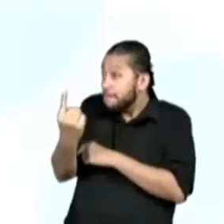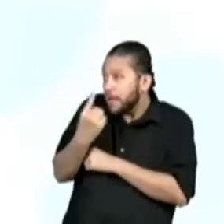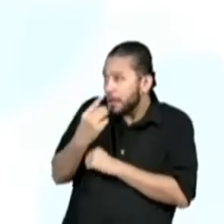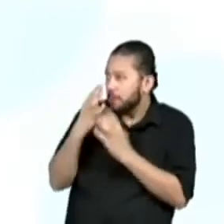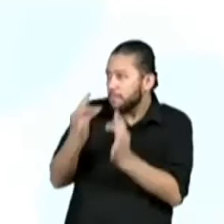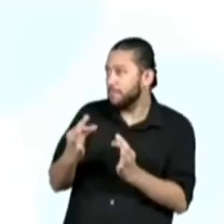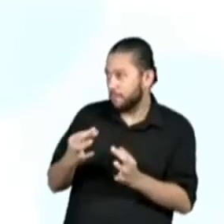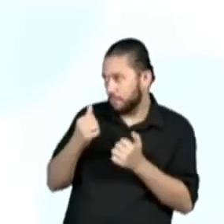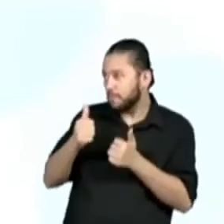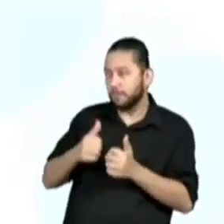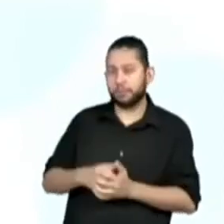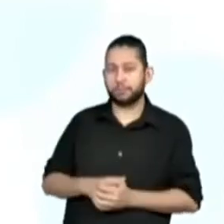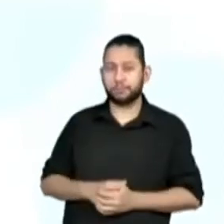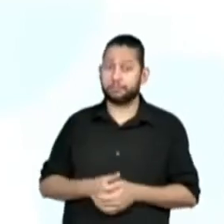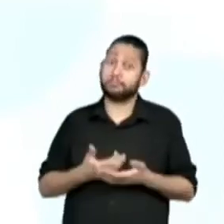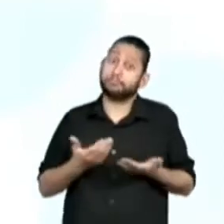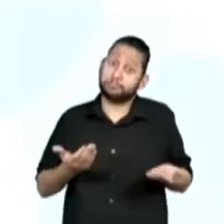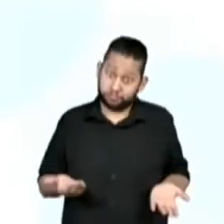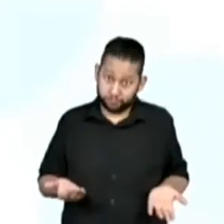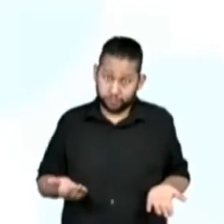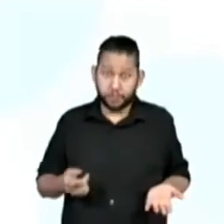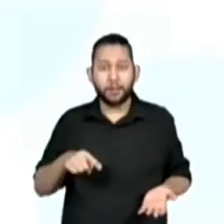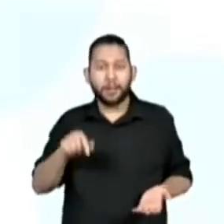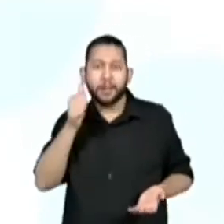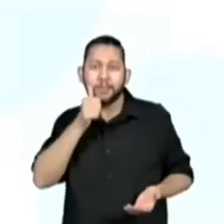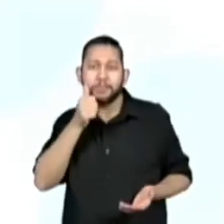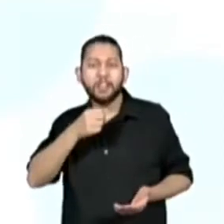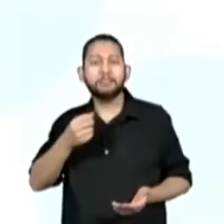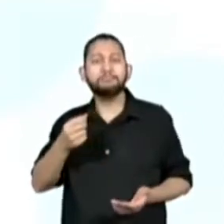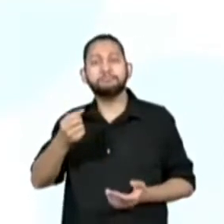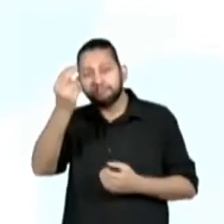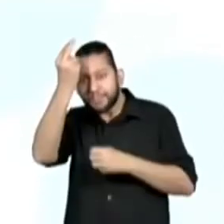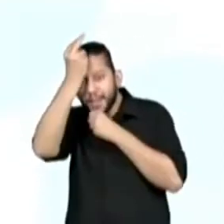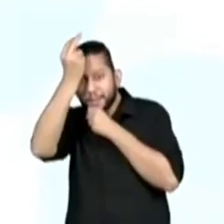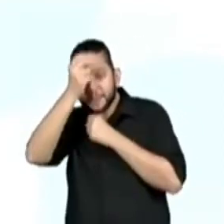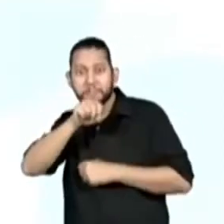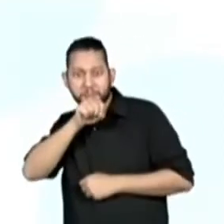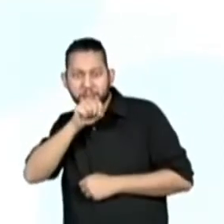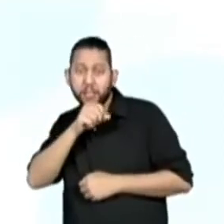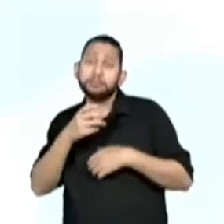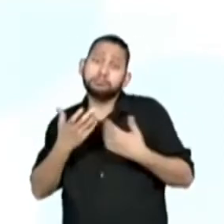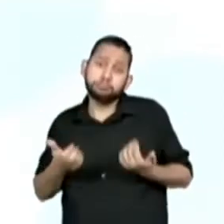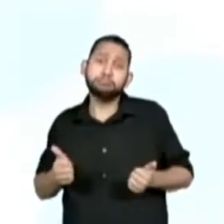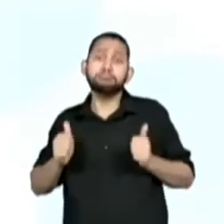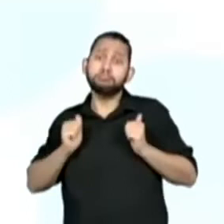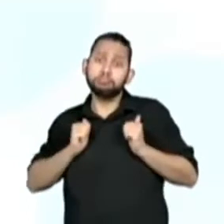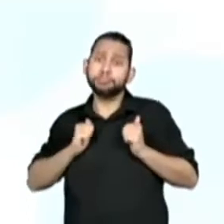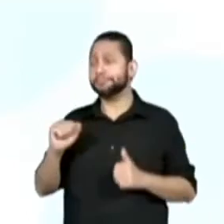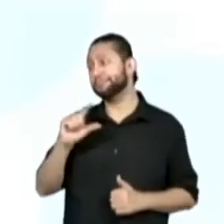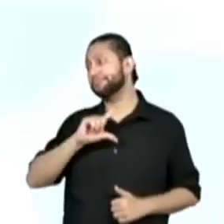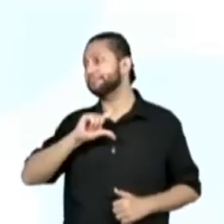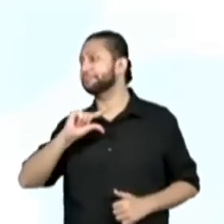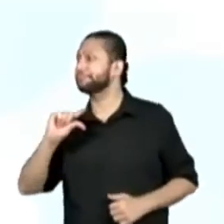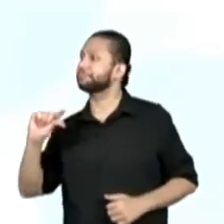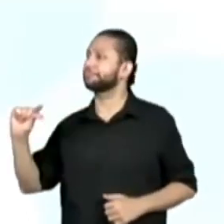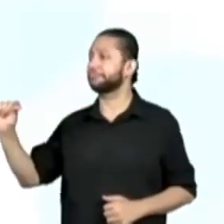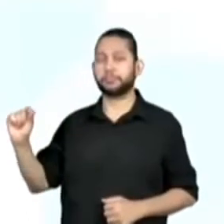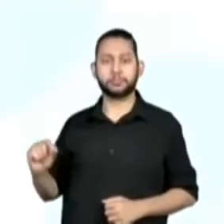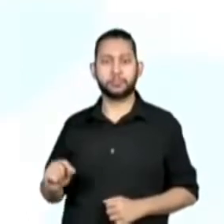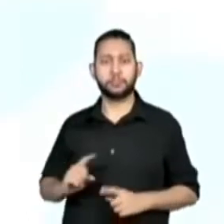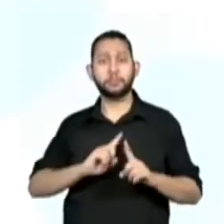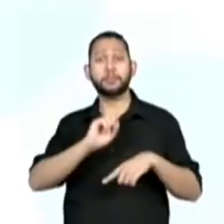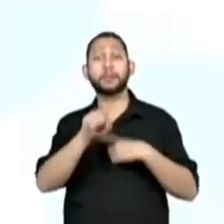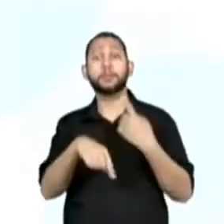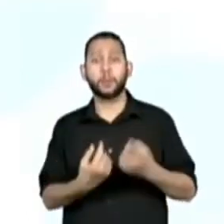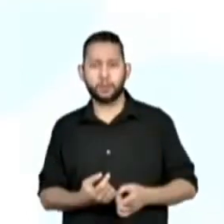um balido, a velha cabra afastou-se confiante. Pouco depois, alguém bateu a porta gritando.